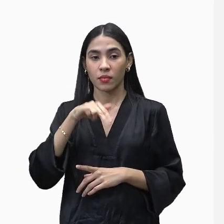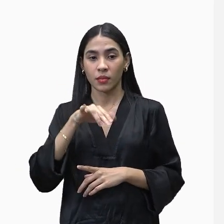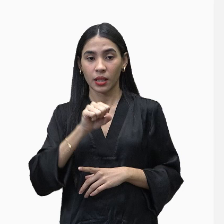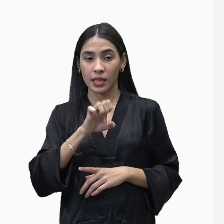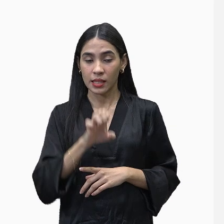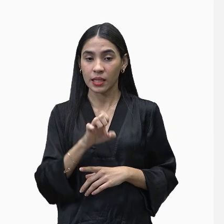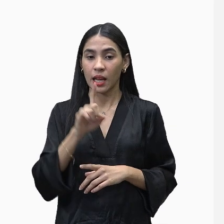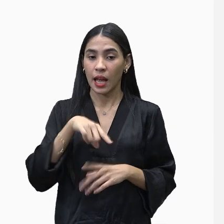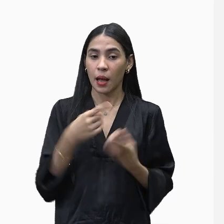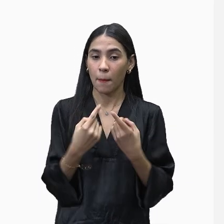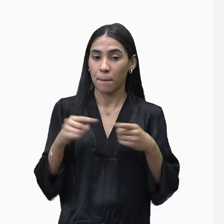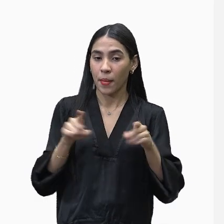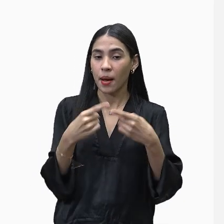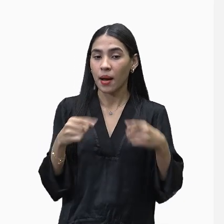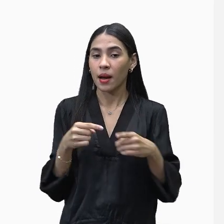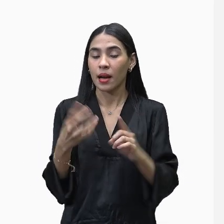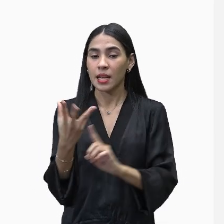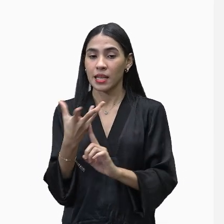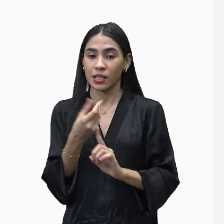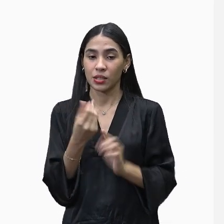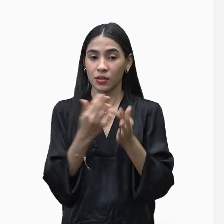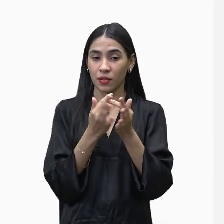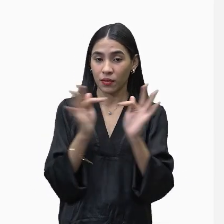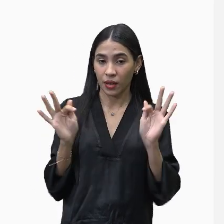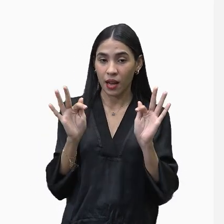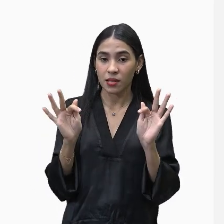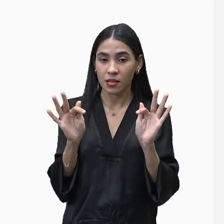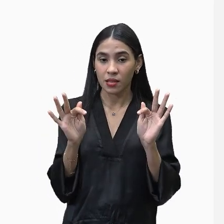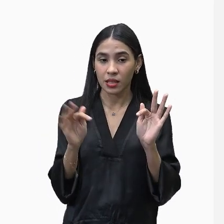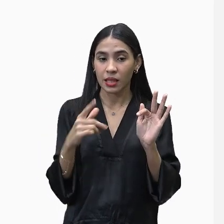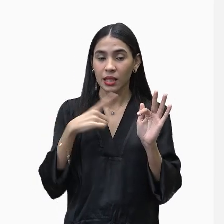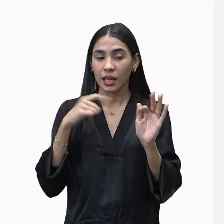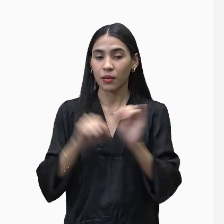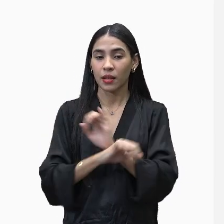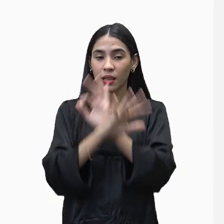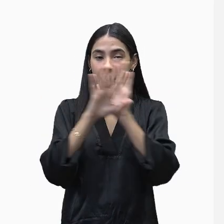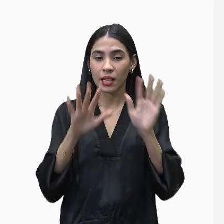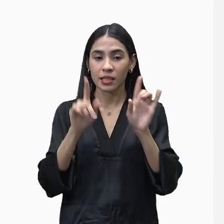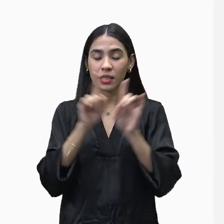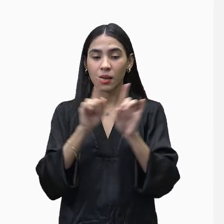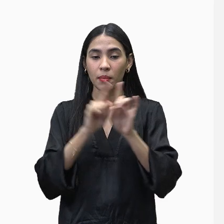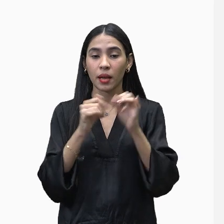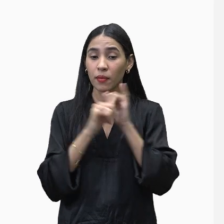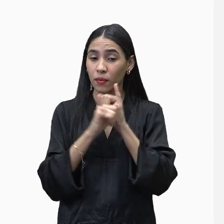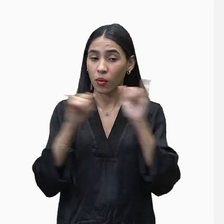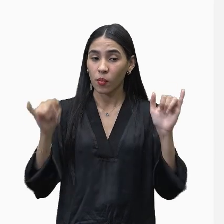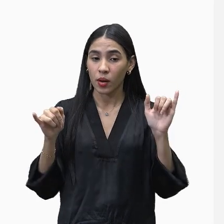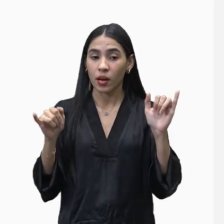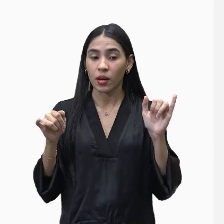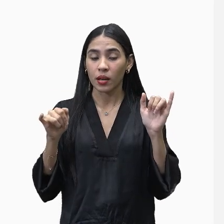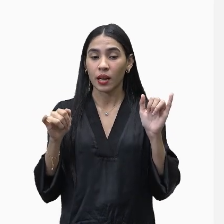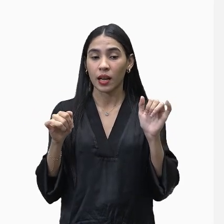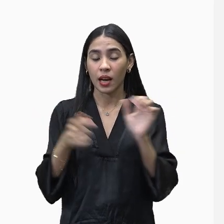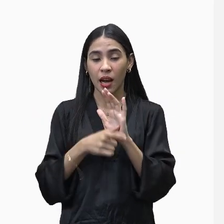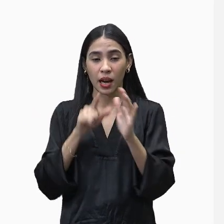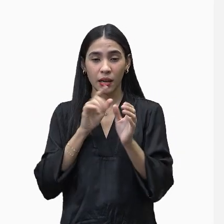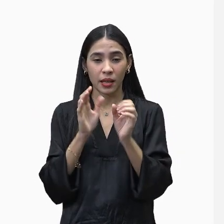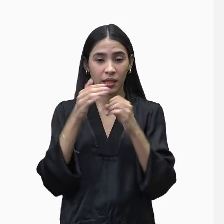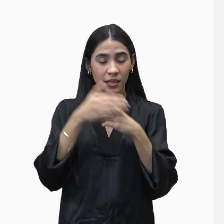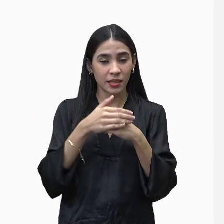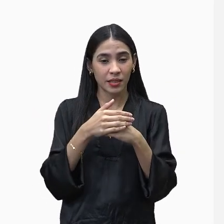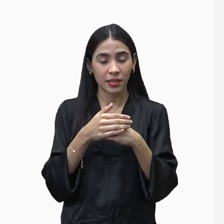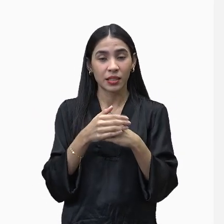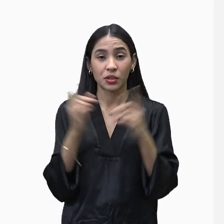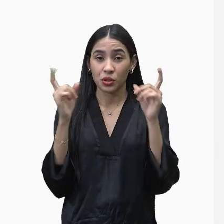lado rítmico e artístico da frase, preterindo a clareza e a fluidez da mensagem, que se torna obscura